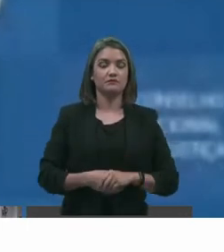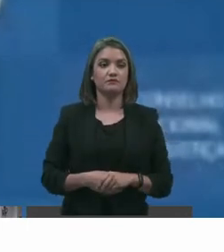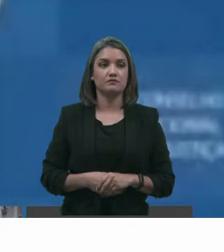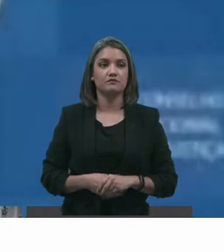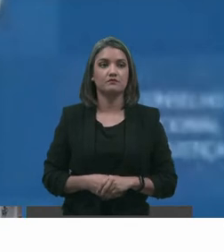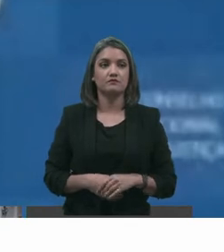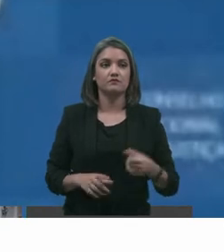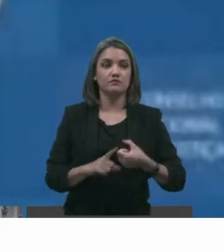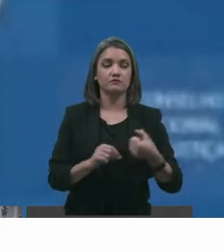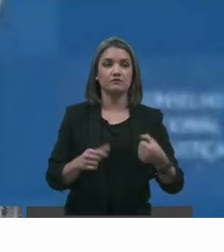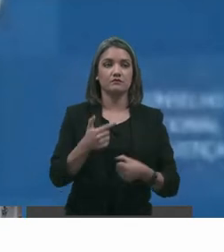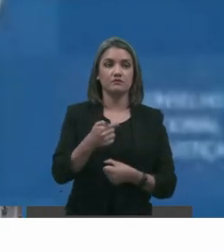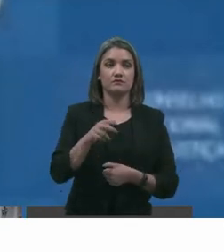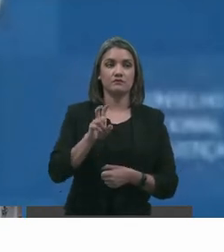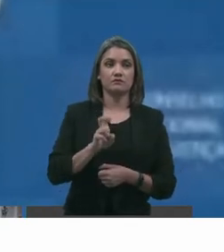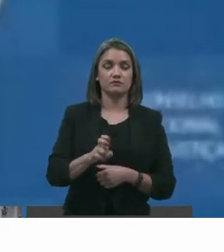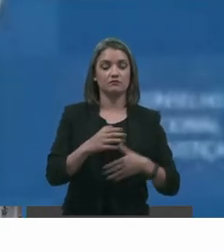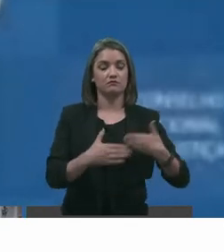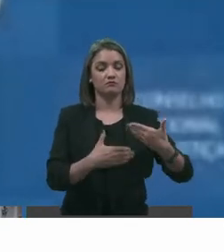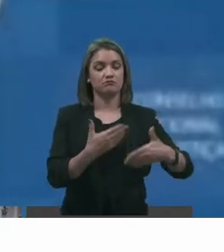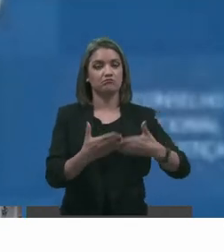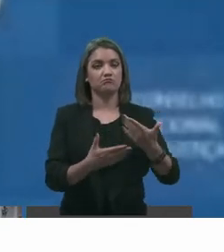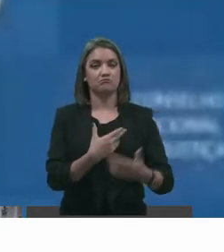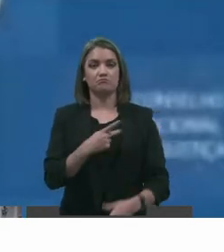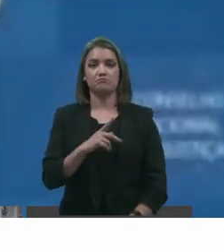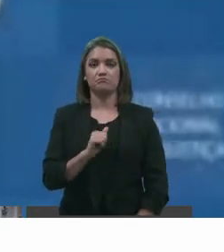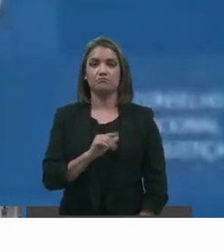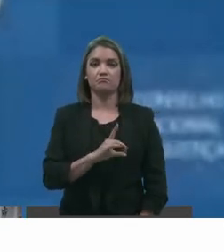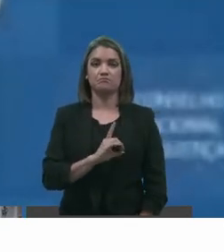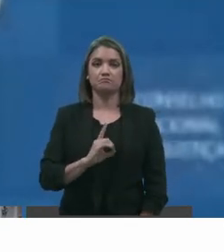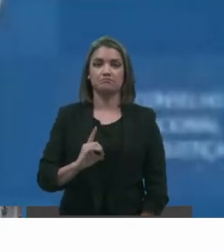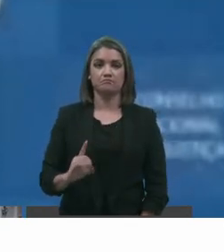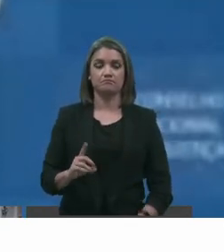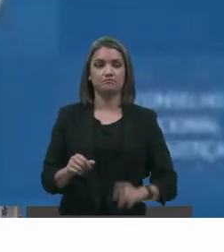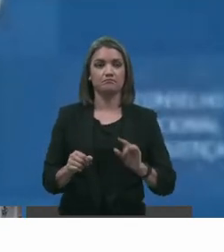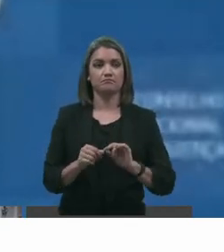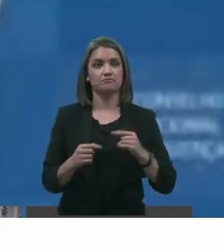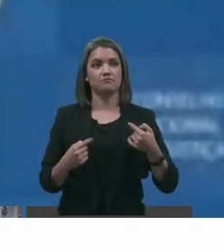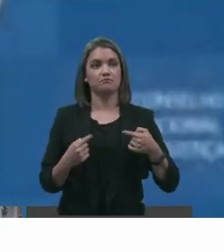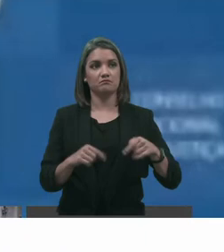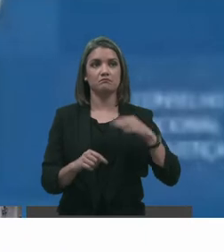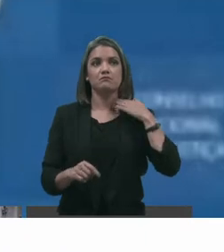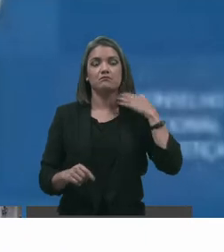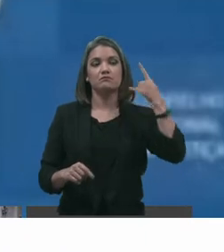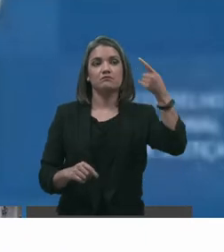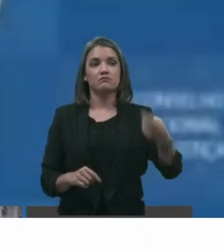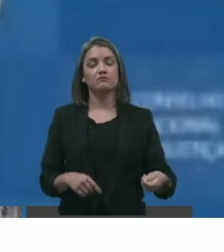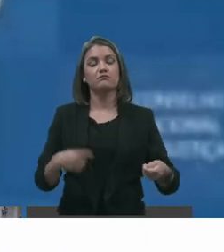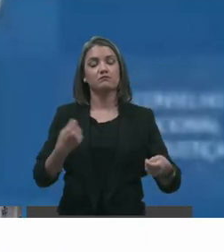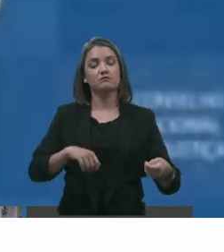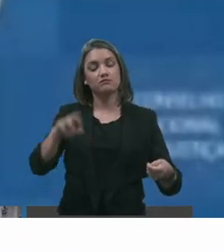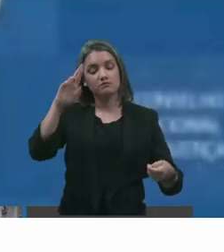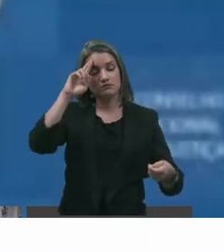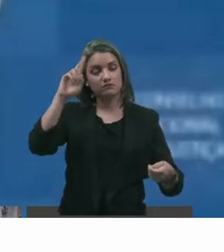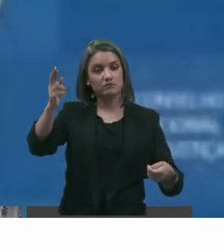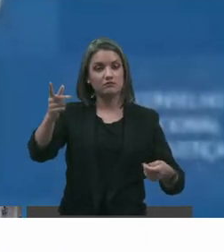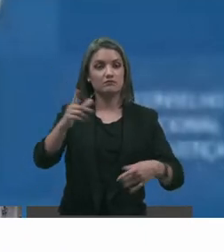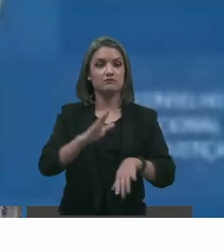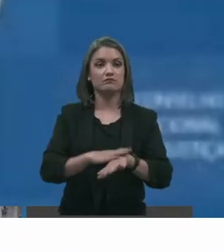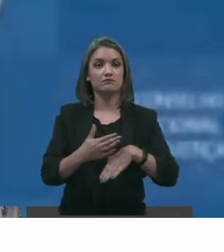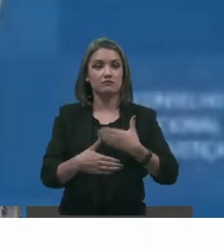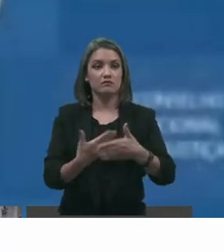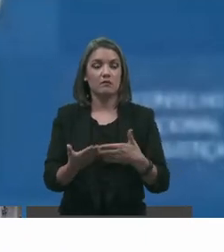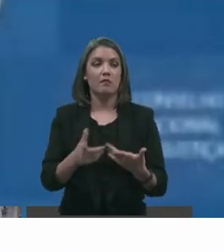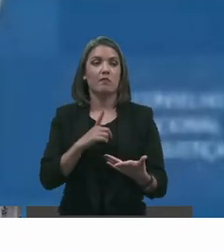Artigo 75, o processo administrativo disciplinar instaurado contra magistrado obedecerá ao procedimento ditado